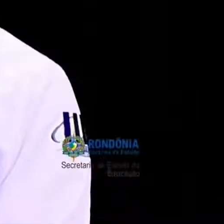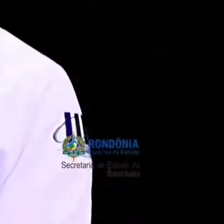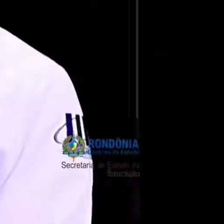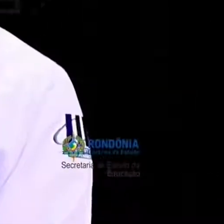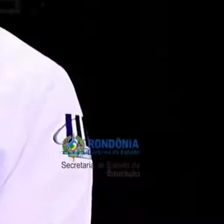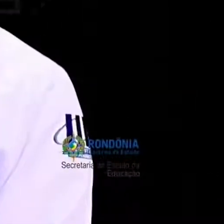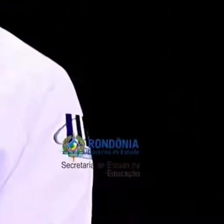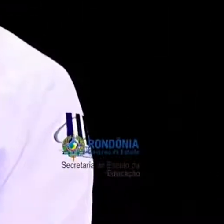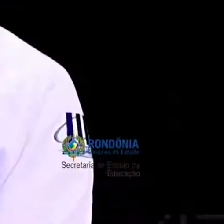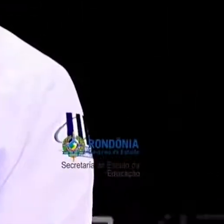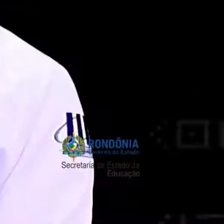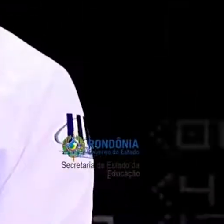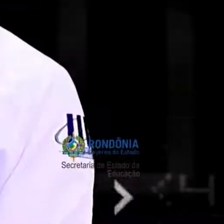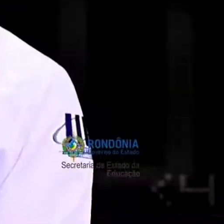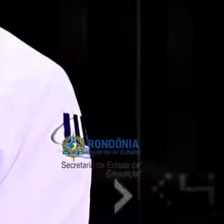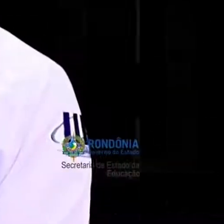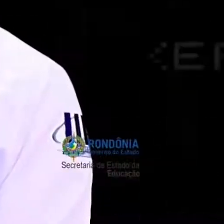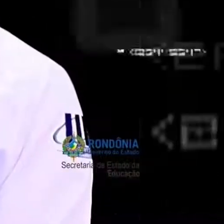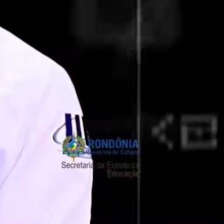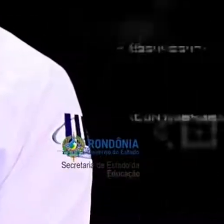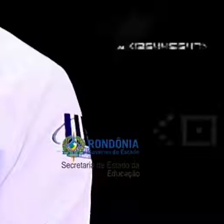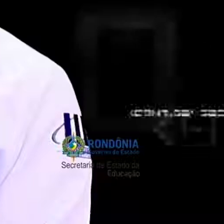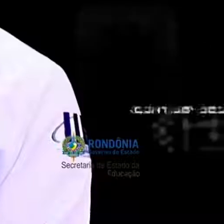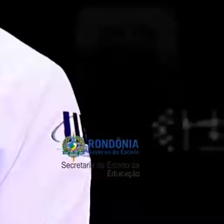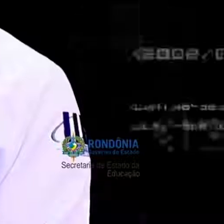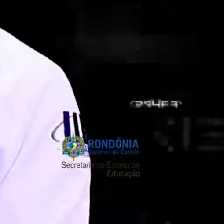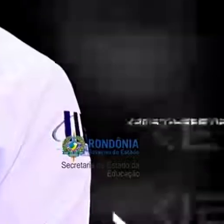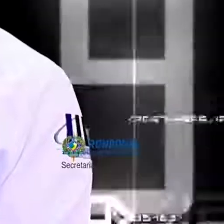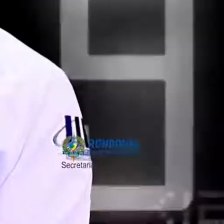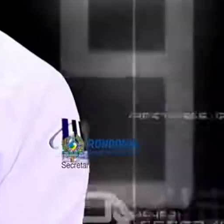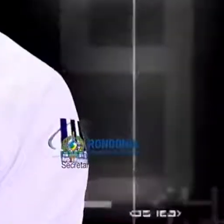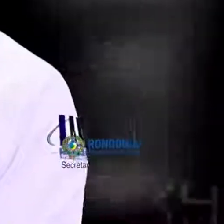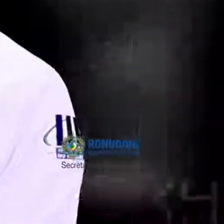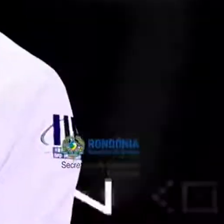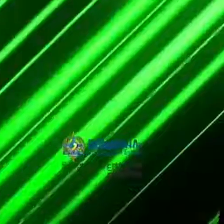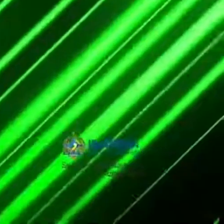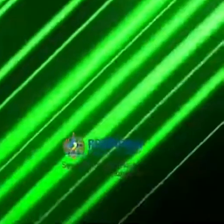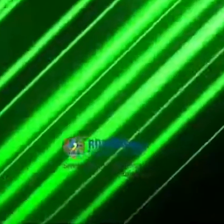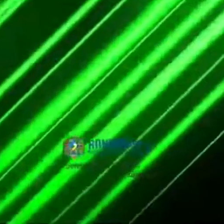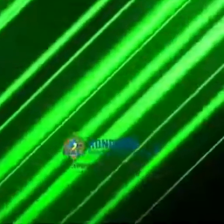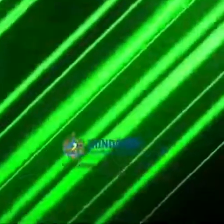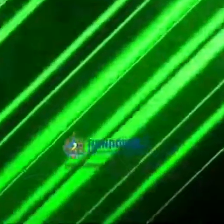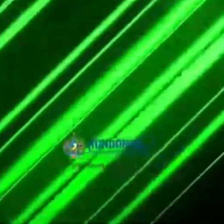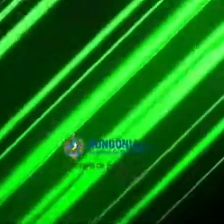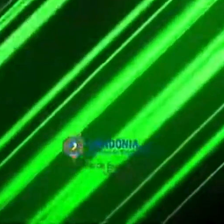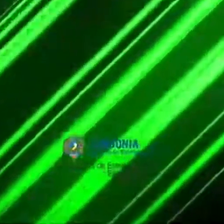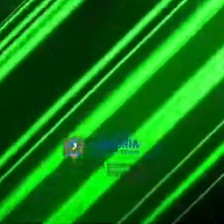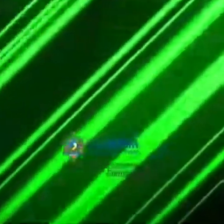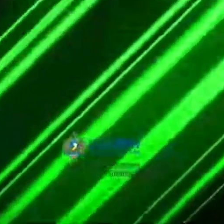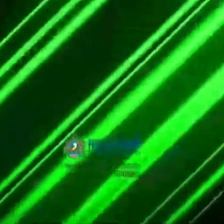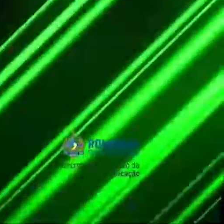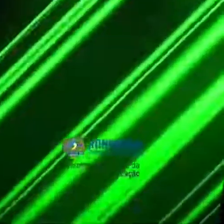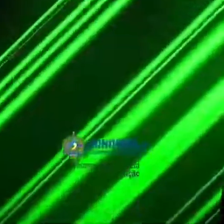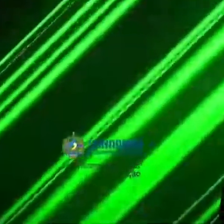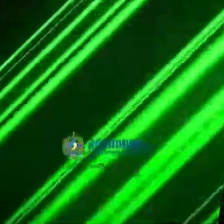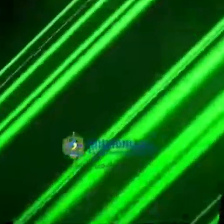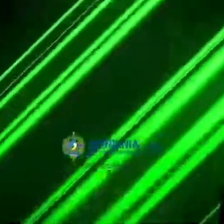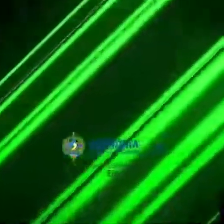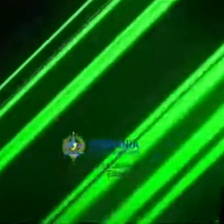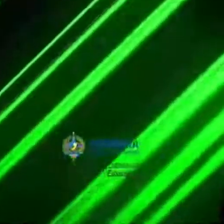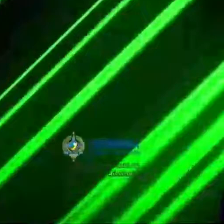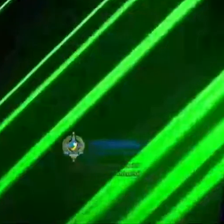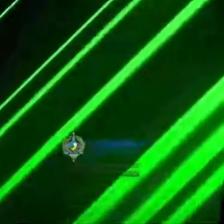realmente temos que saber, o excesso passou, vamos procurar ajuda profissional. No Brasil, a valorização do